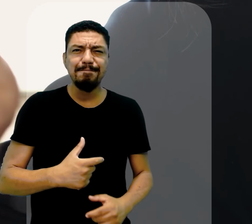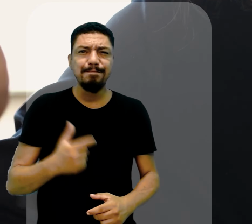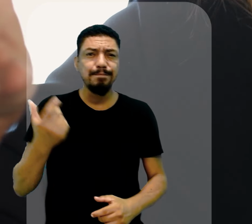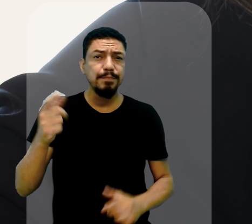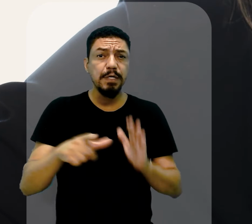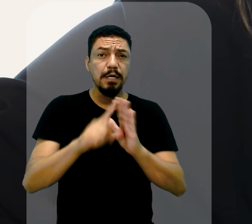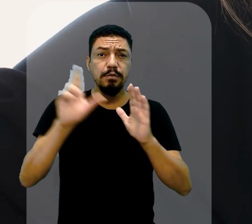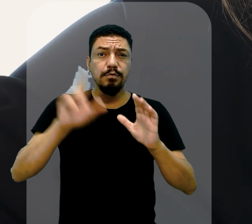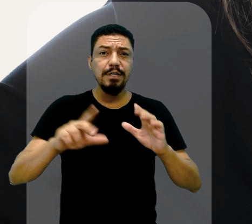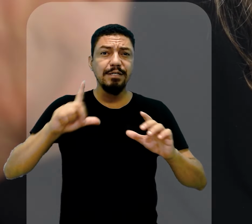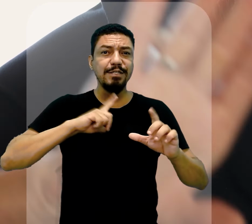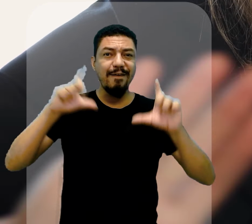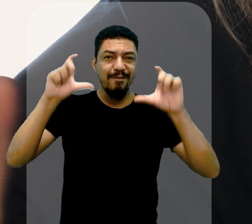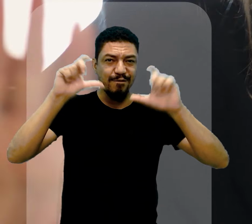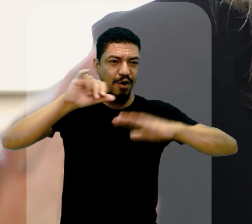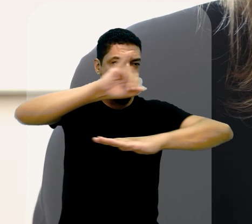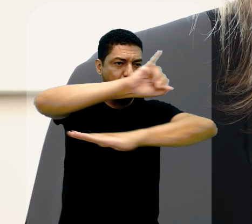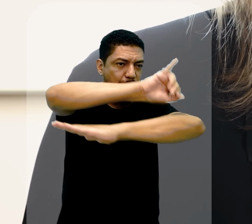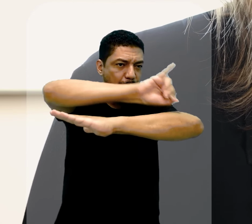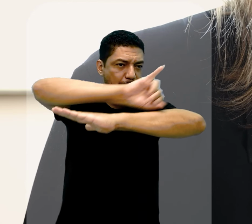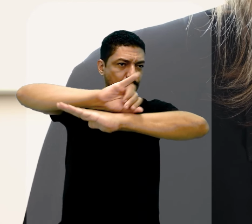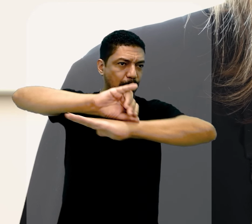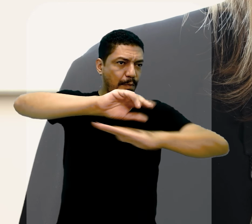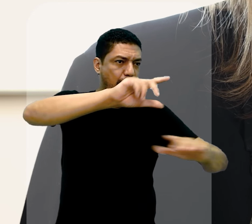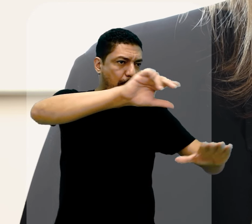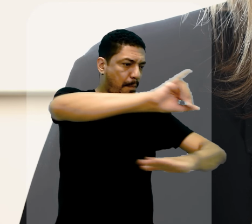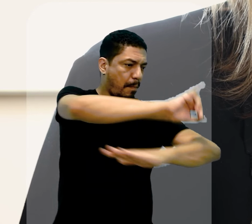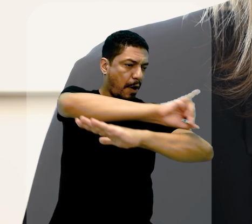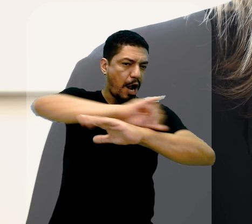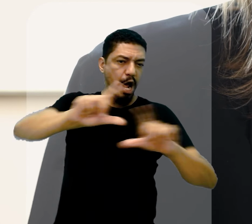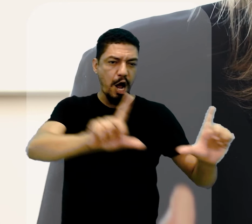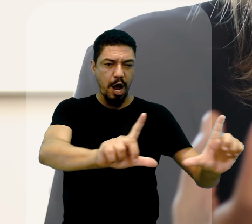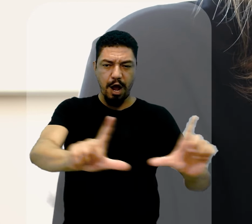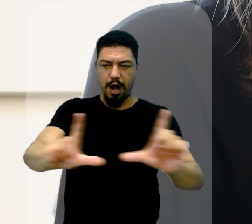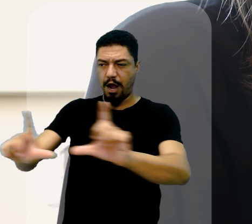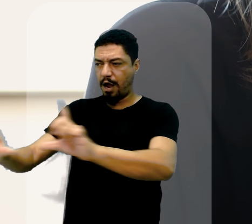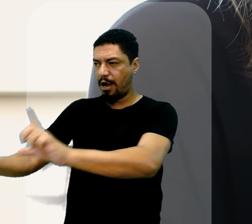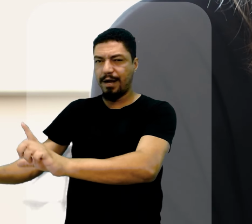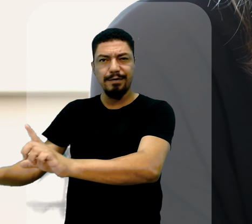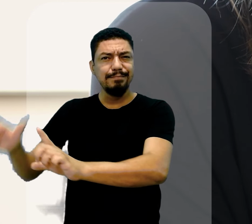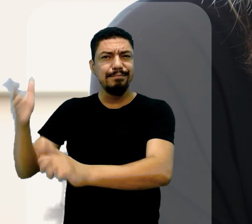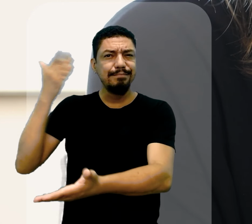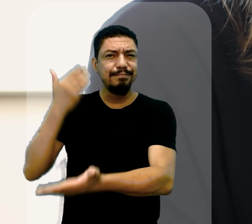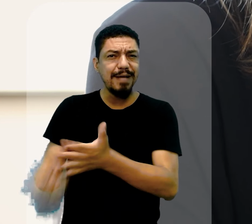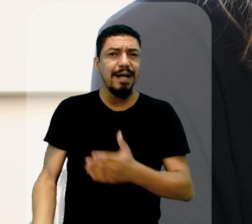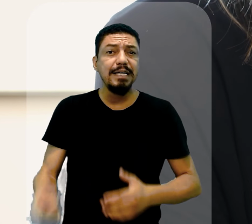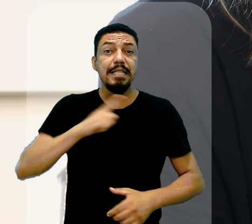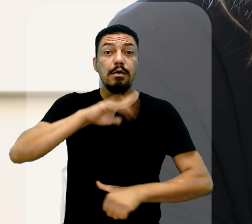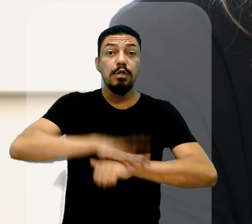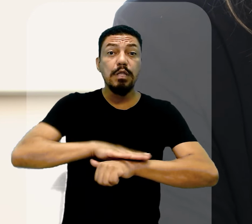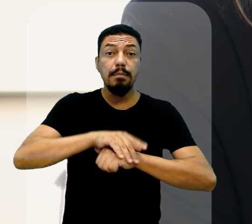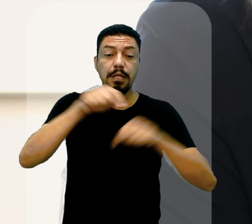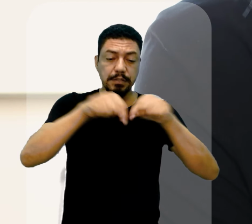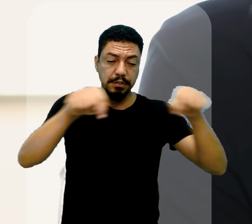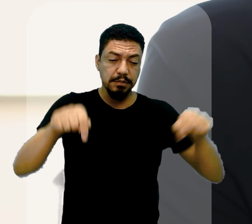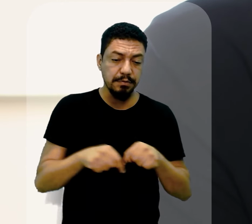estava no porta-retrato, a fotografia passa batido. Né, dá o tempo no setting terapêutico ou no